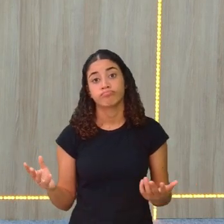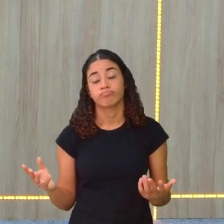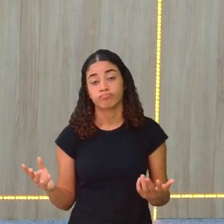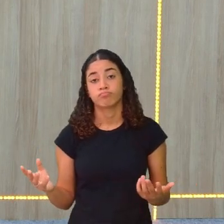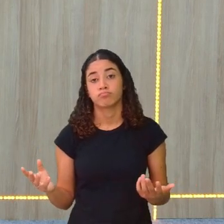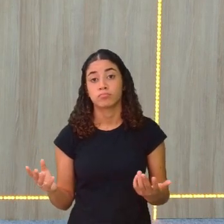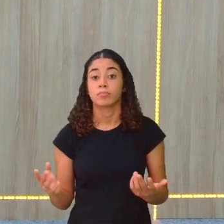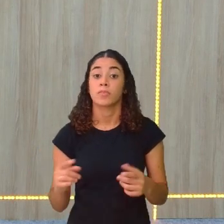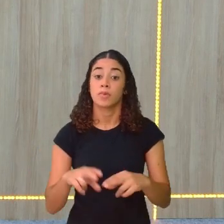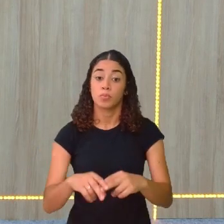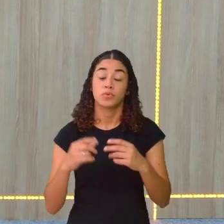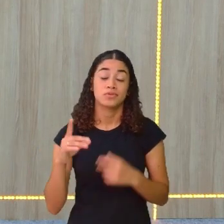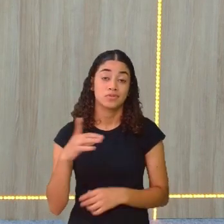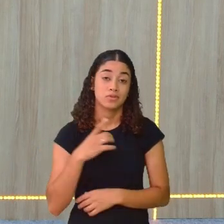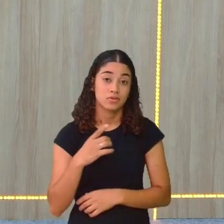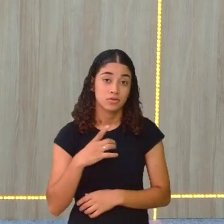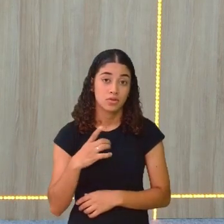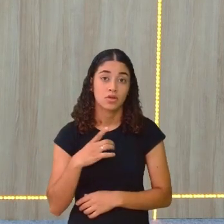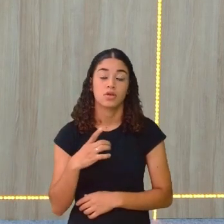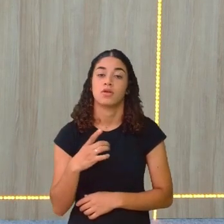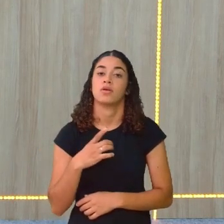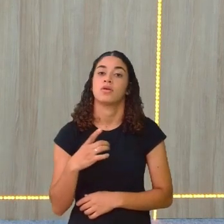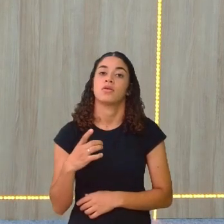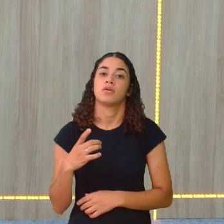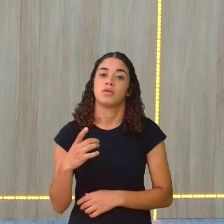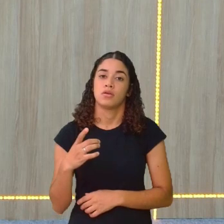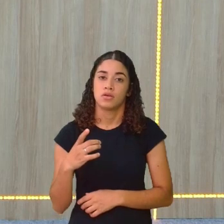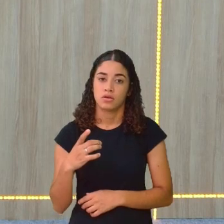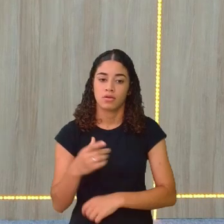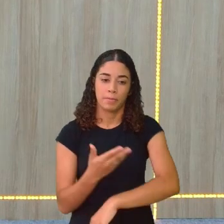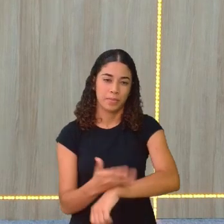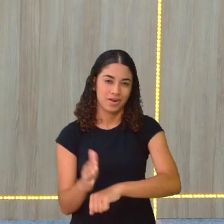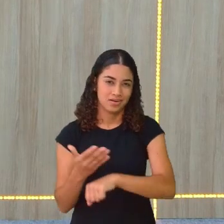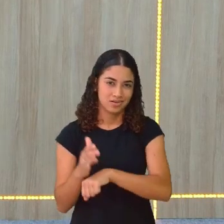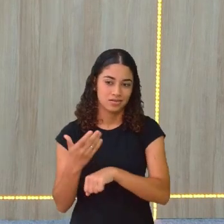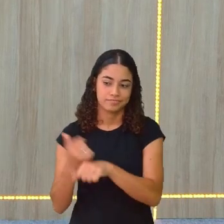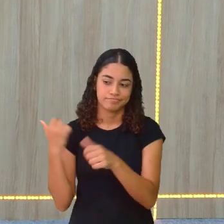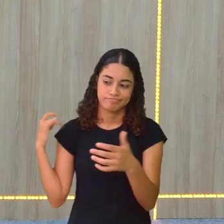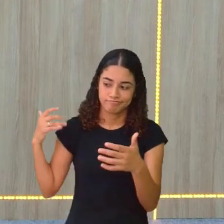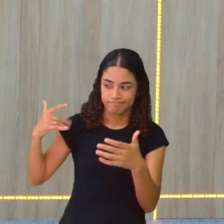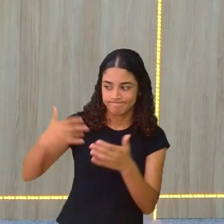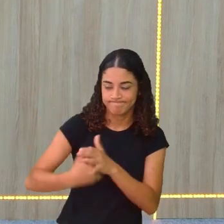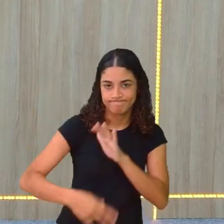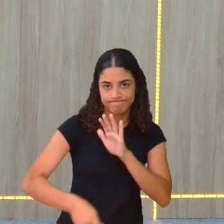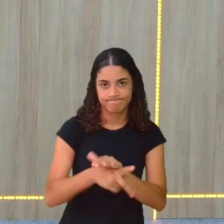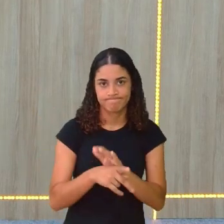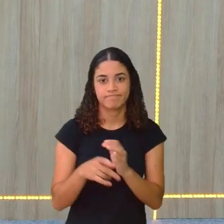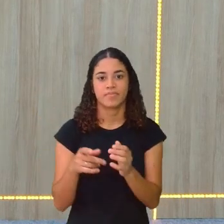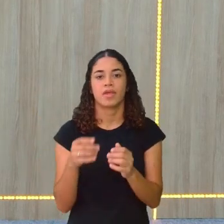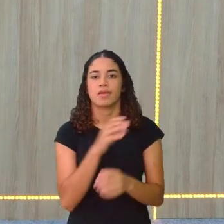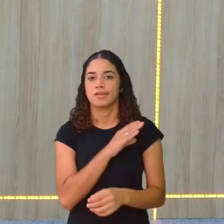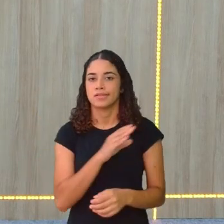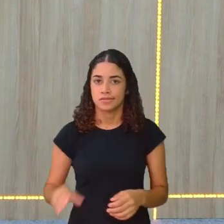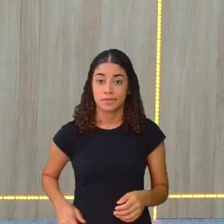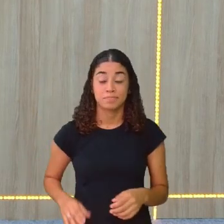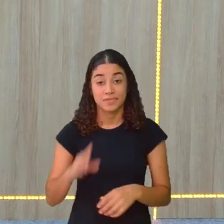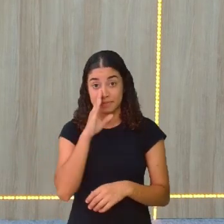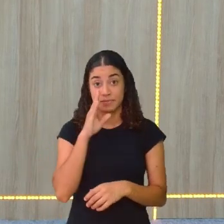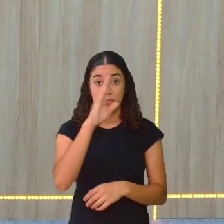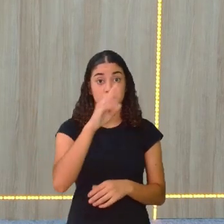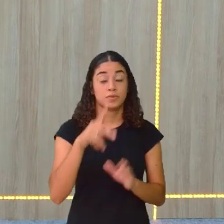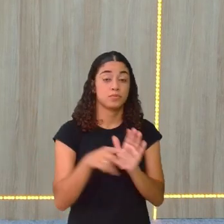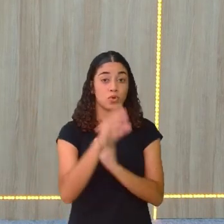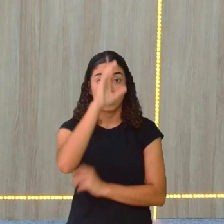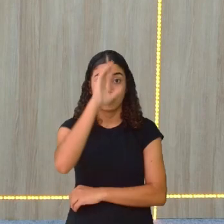né, dessas peregrinações ao longo da história, né, do cristianismo, né, principalmente o cristianismo